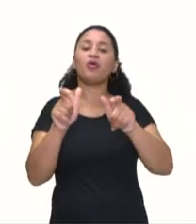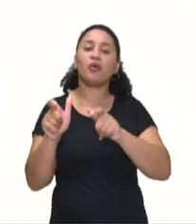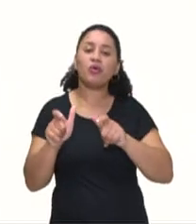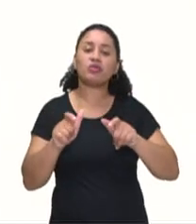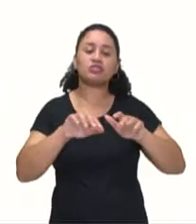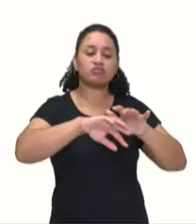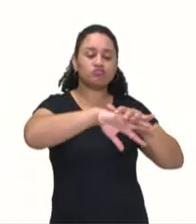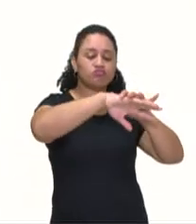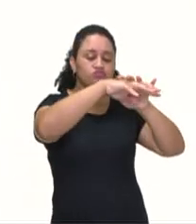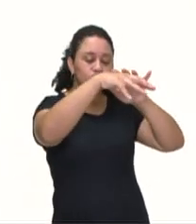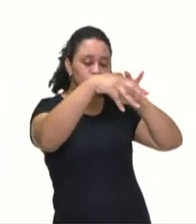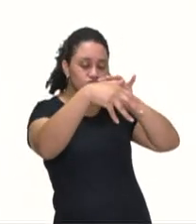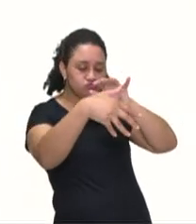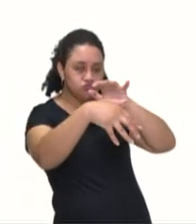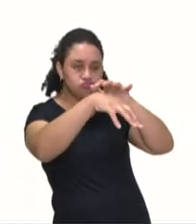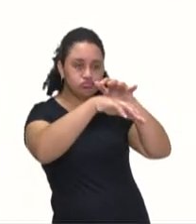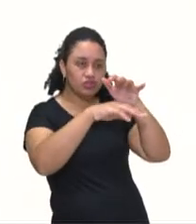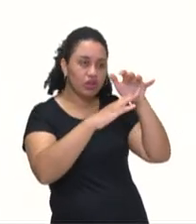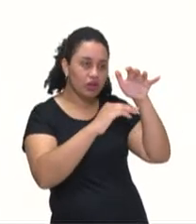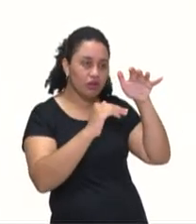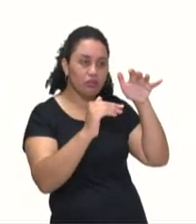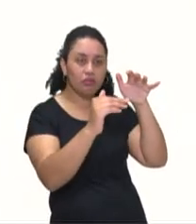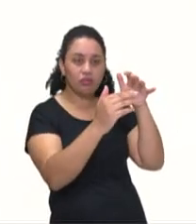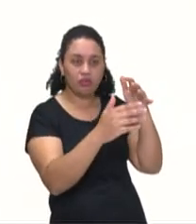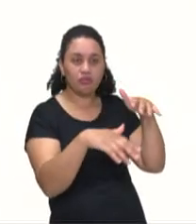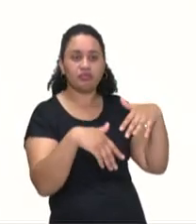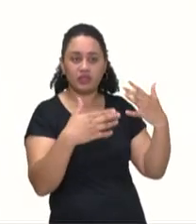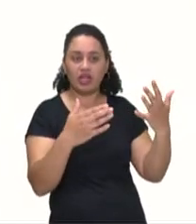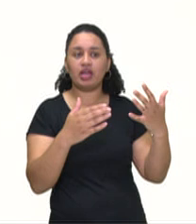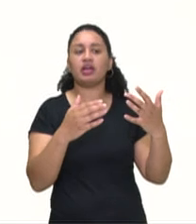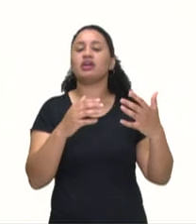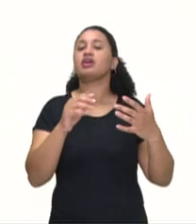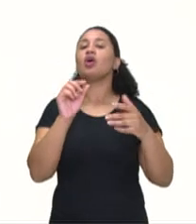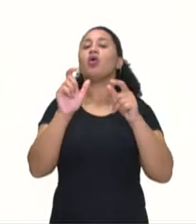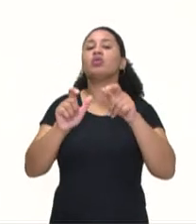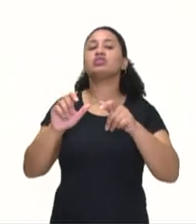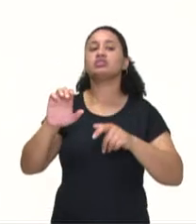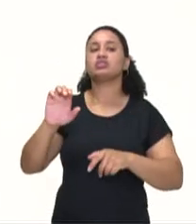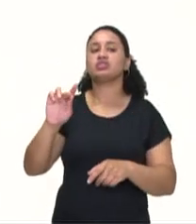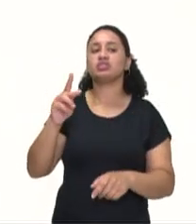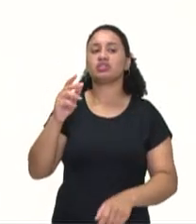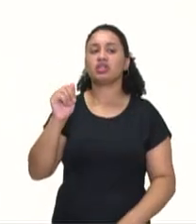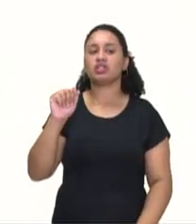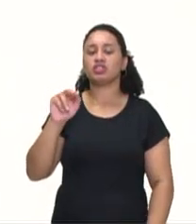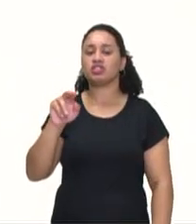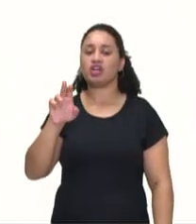de cavernas de Chauvet, francês, né, na França,